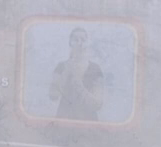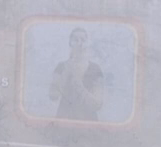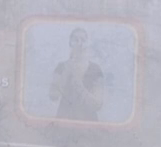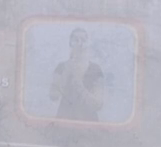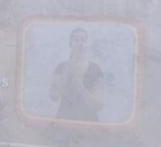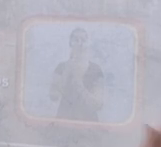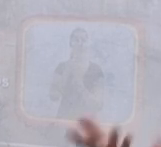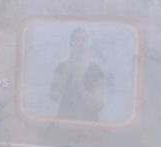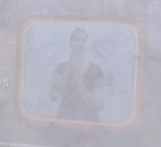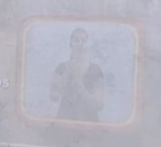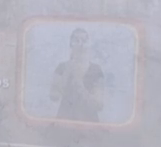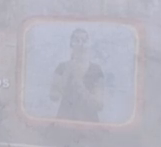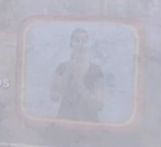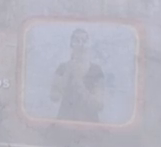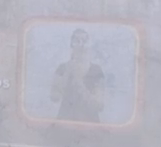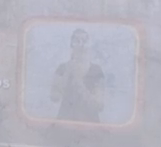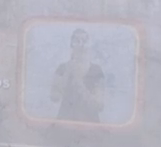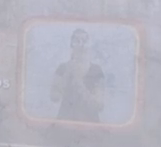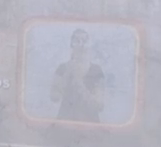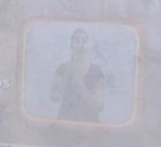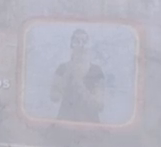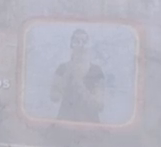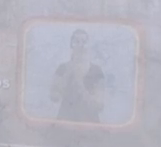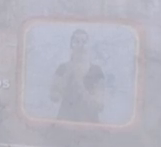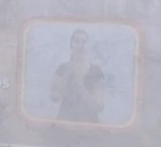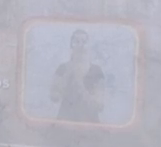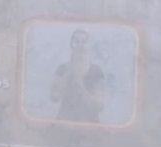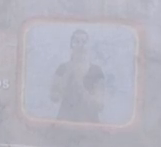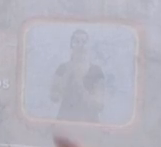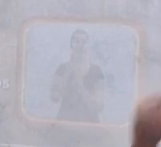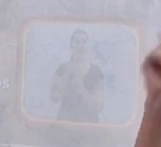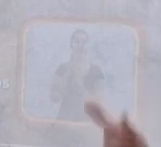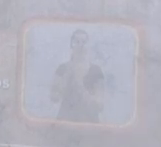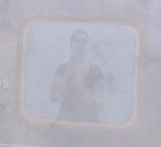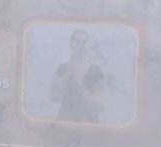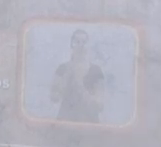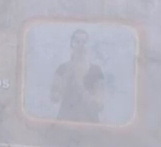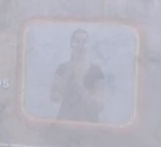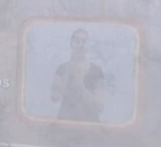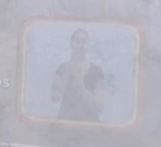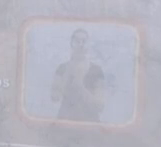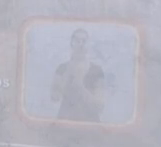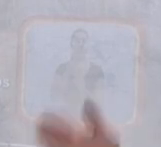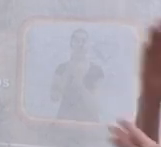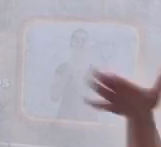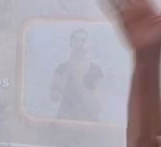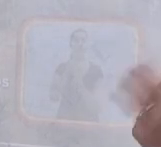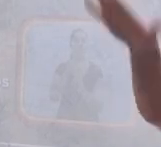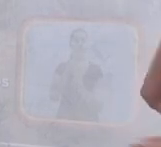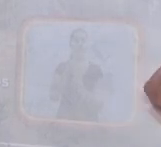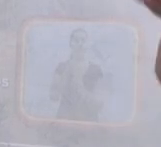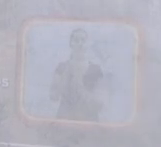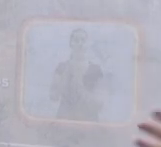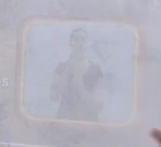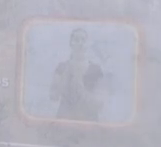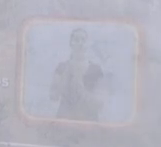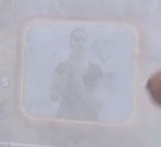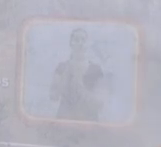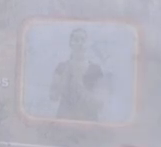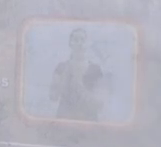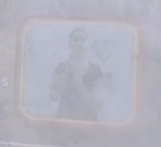professor. Nós éramos alunos. Olha o que eu isso já faz tudo diferente, gente. Teve inversão de valores